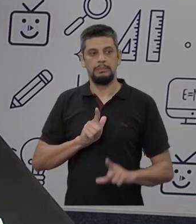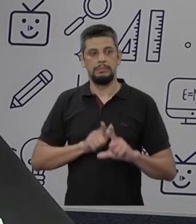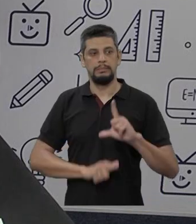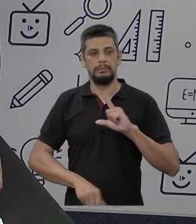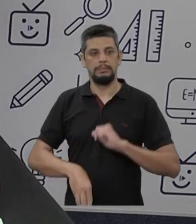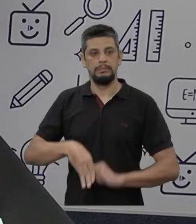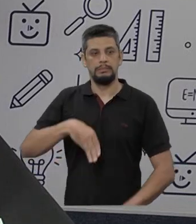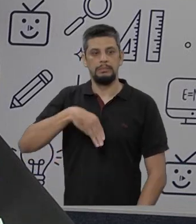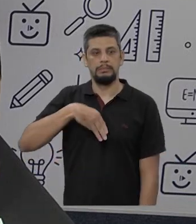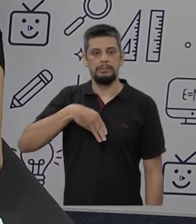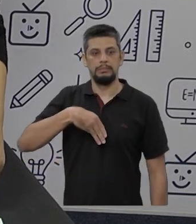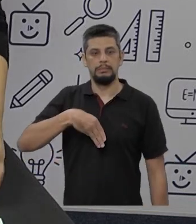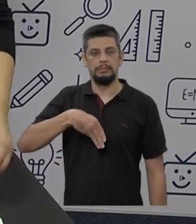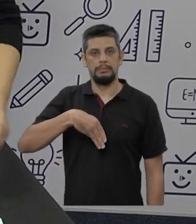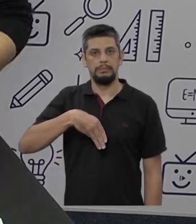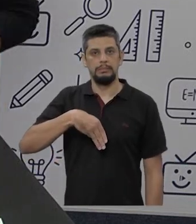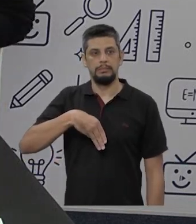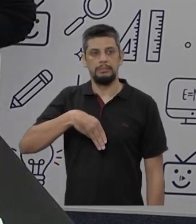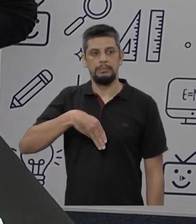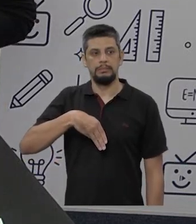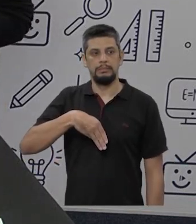I. M. E.